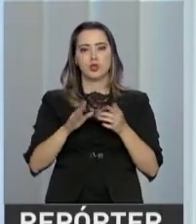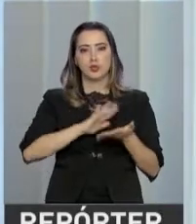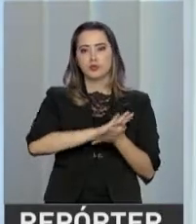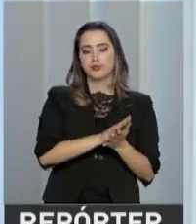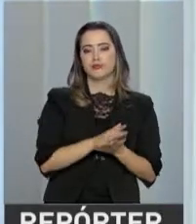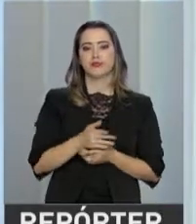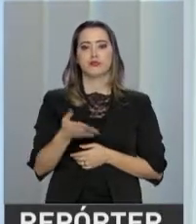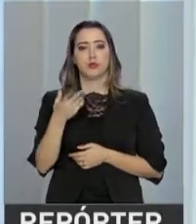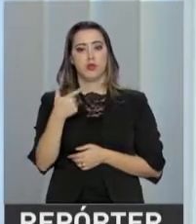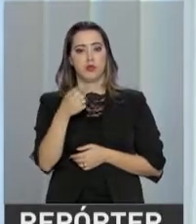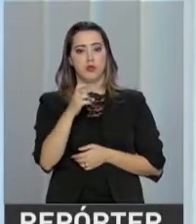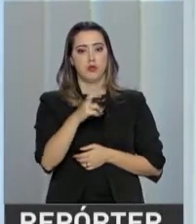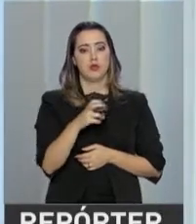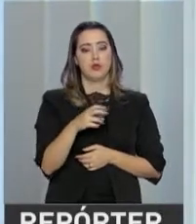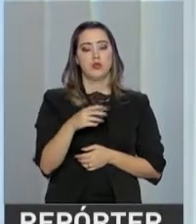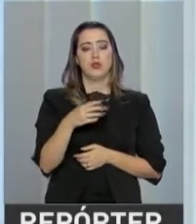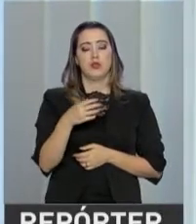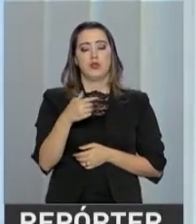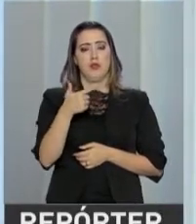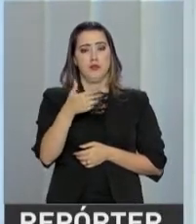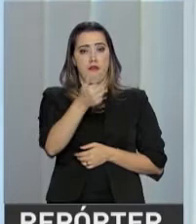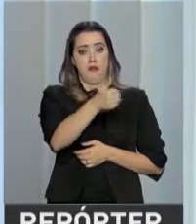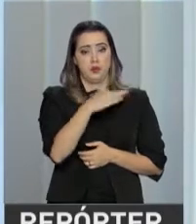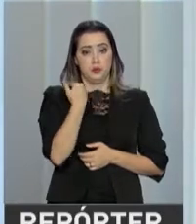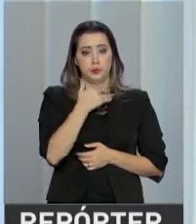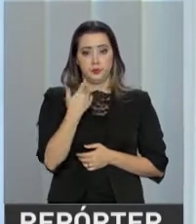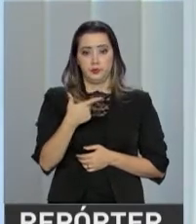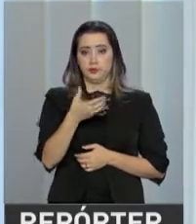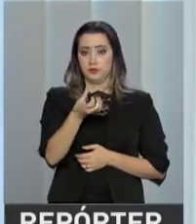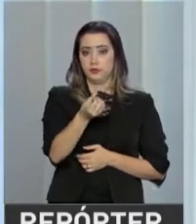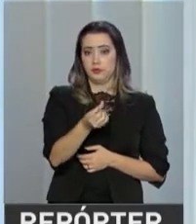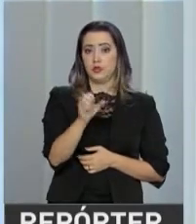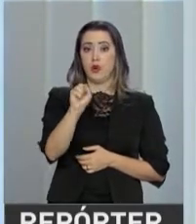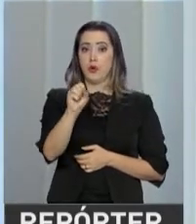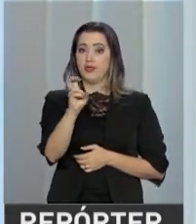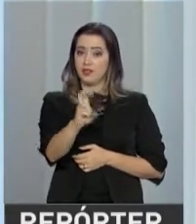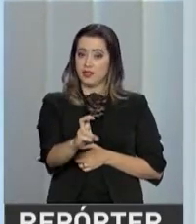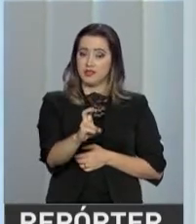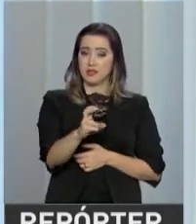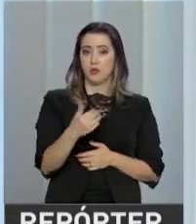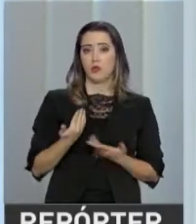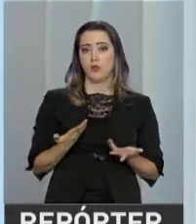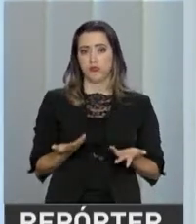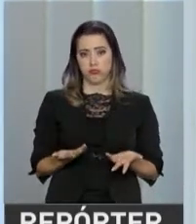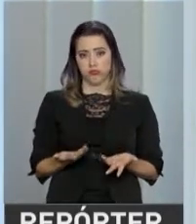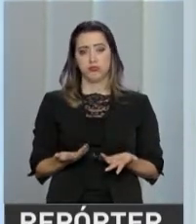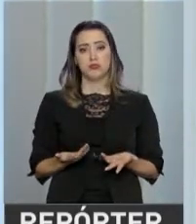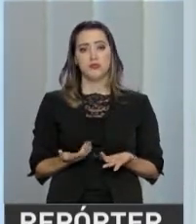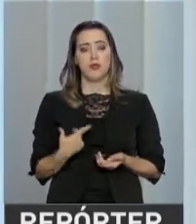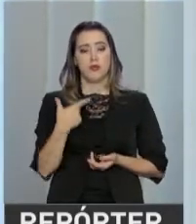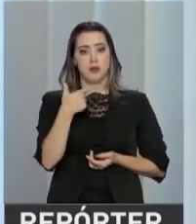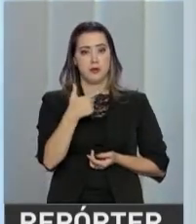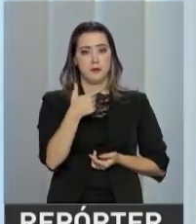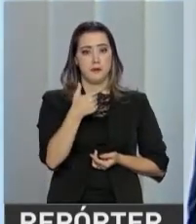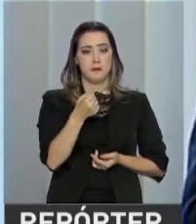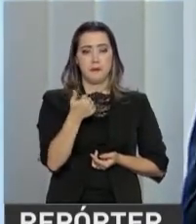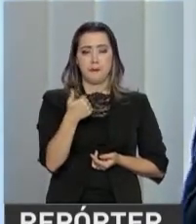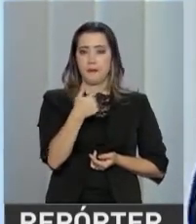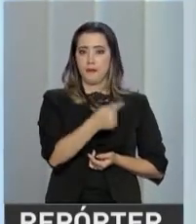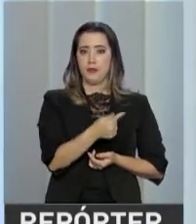homicídios contra a população LGBT. Em 2016, 85. E em